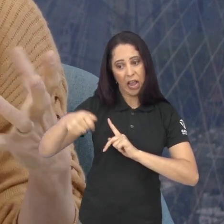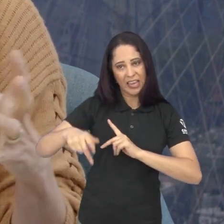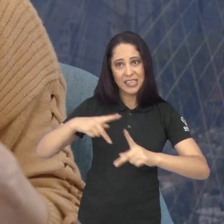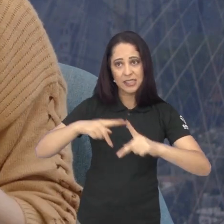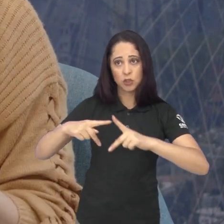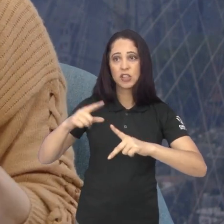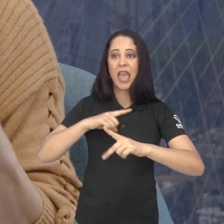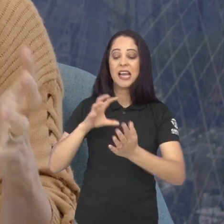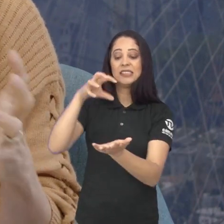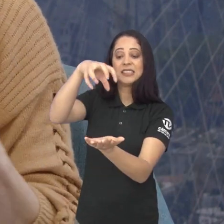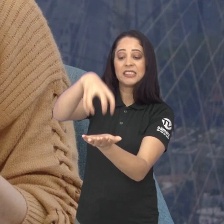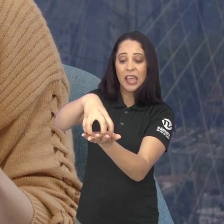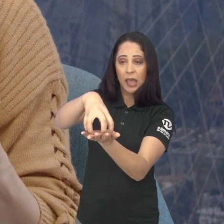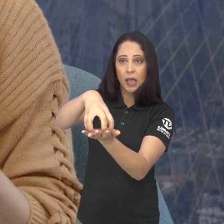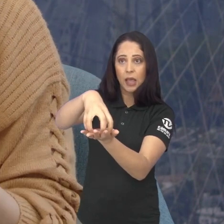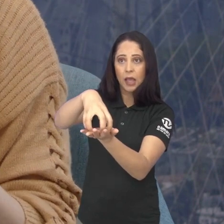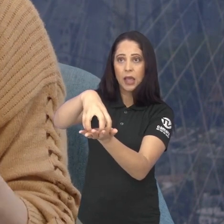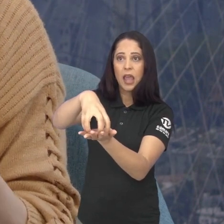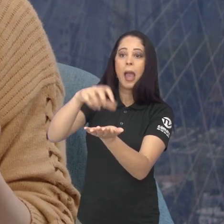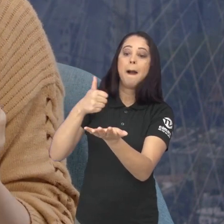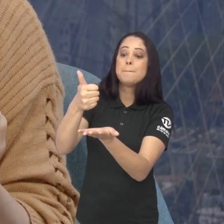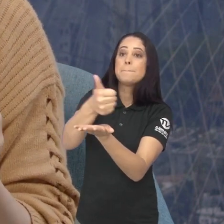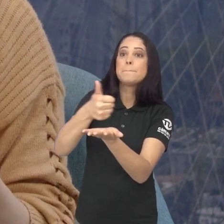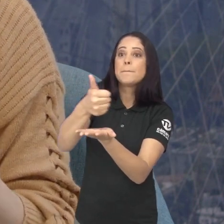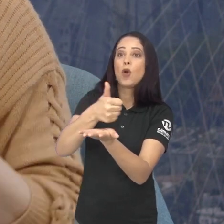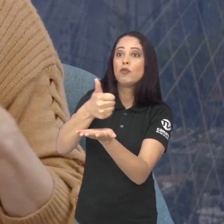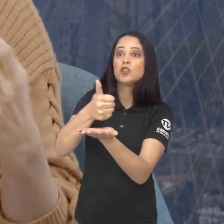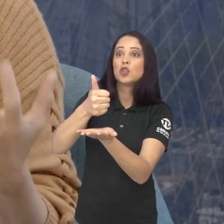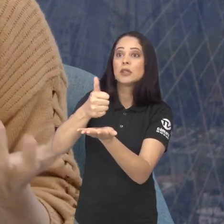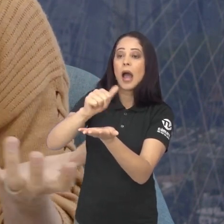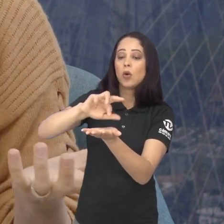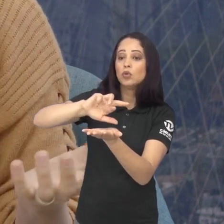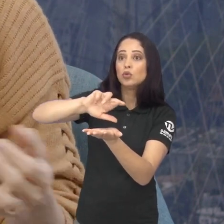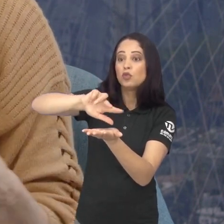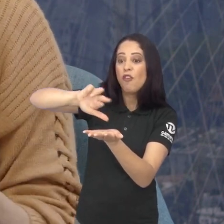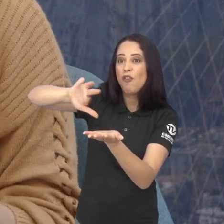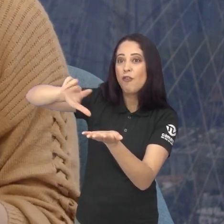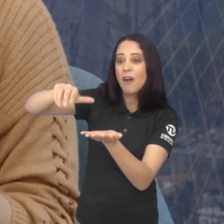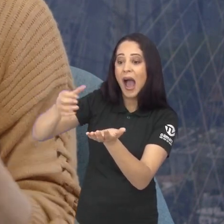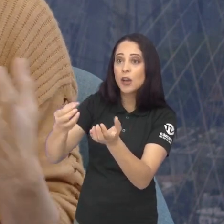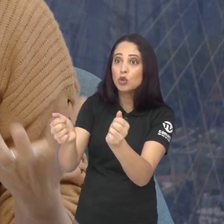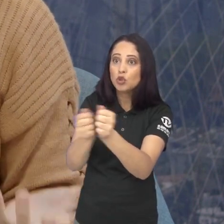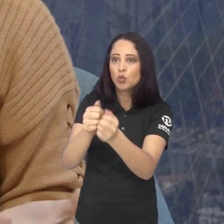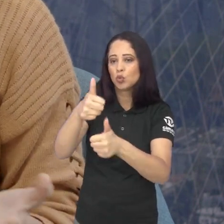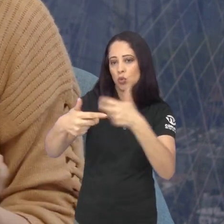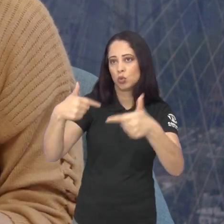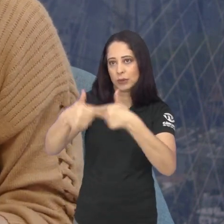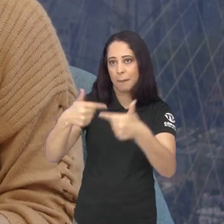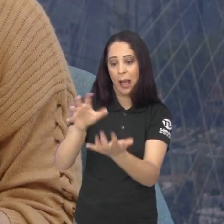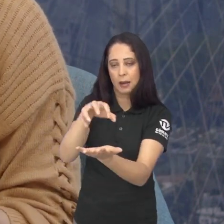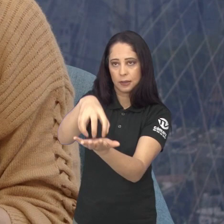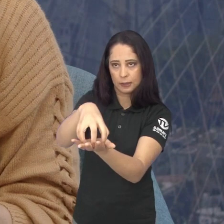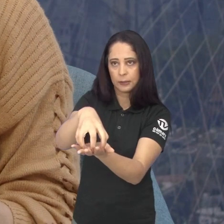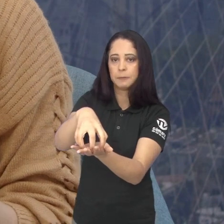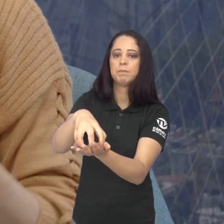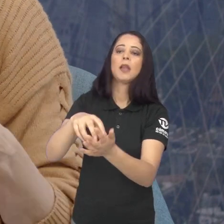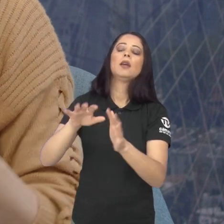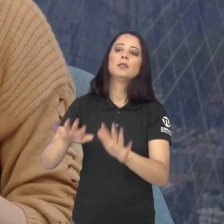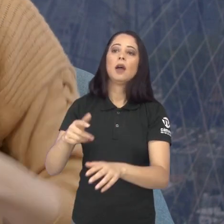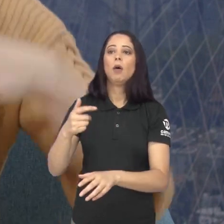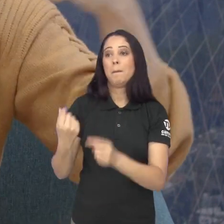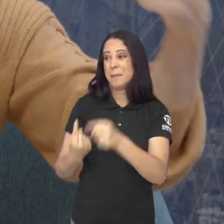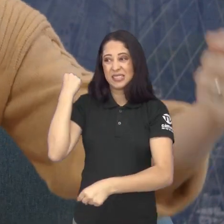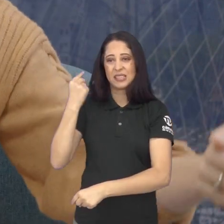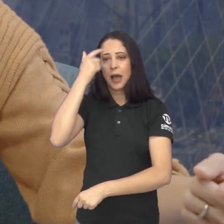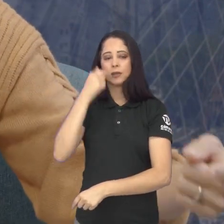São José já existem algumas clínicas multidisciplinares hoje, mas na época não existia, não tinha nenhuma clínica multidisciplinar. Então eu tinha